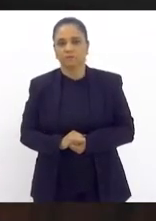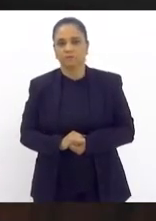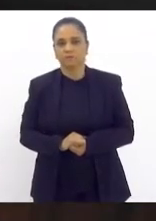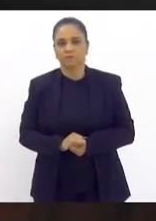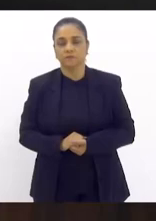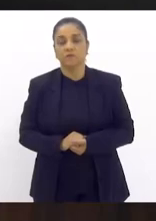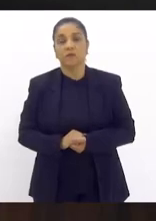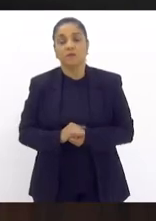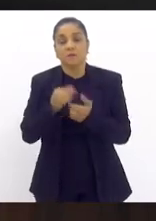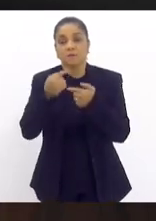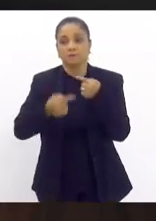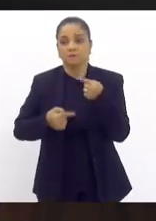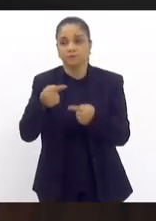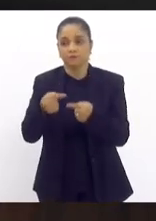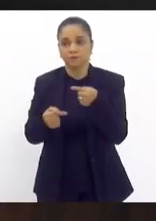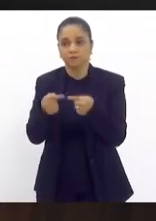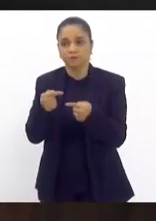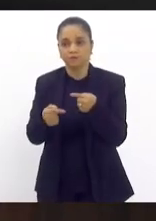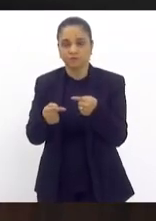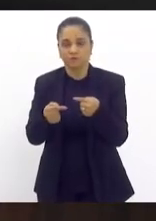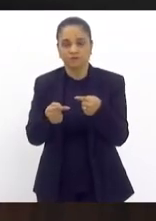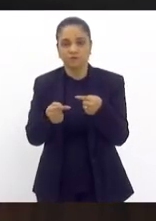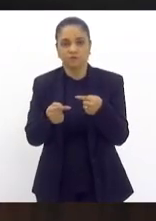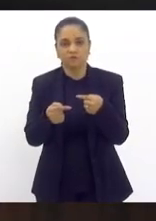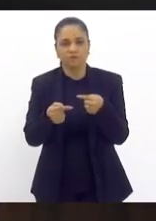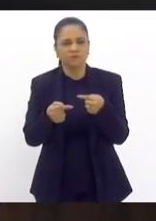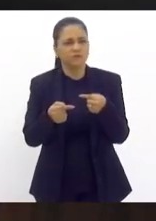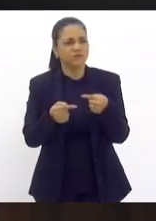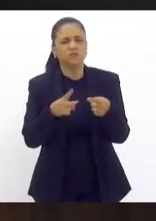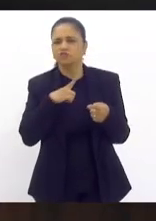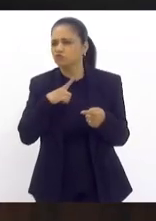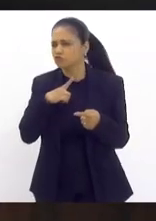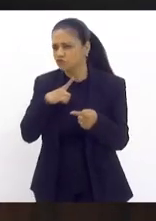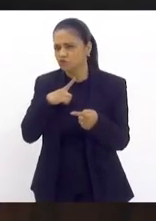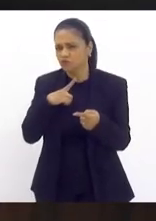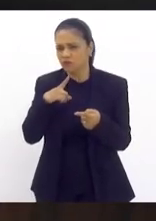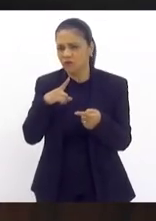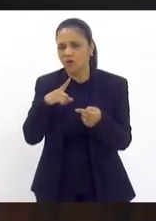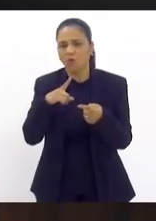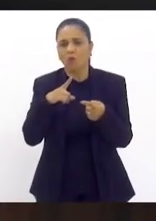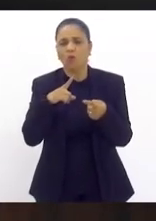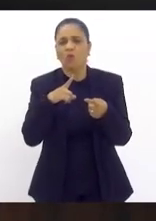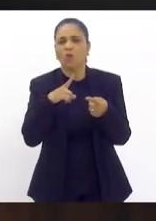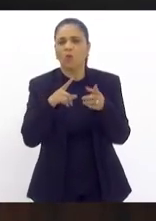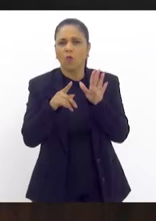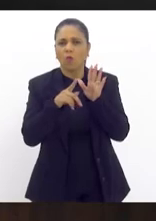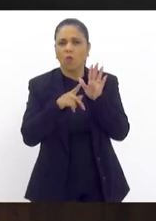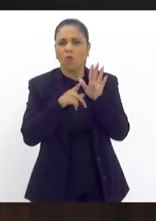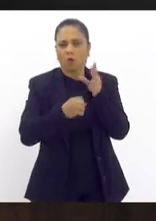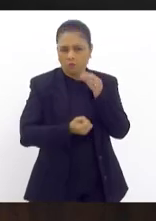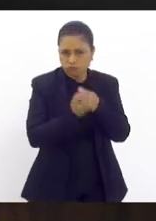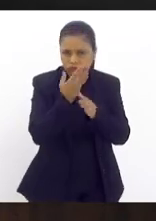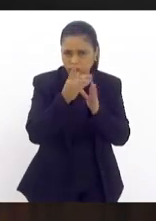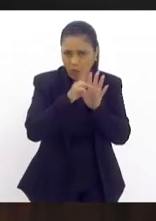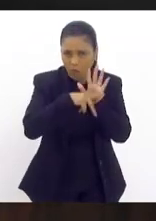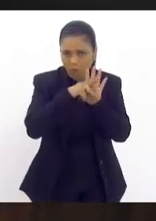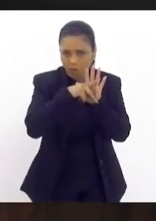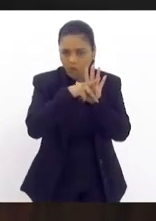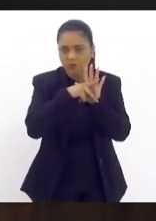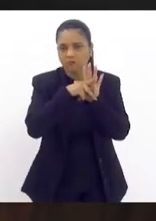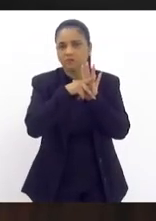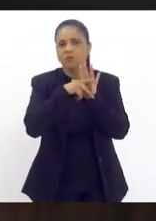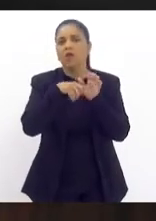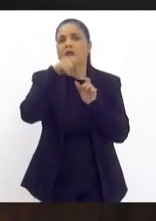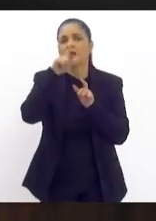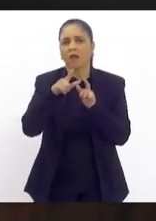Para discutir, tinha alguém que tinha foi o autor do projeto e a deputada Índia.